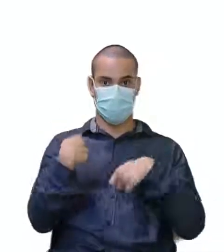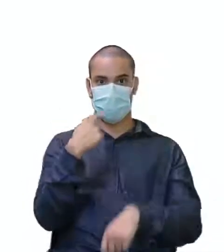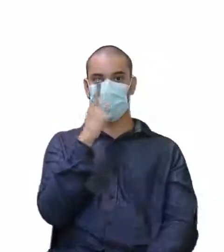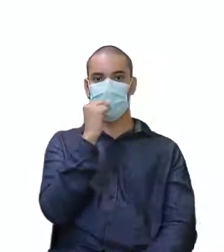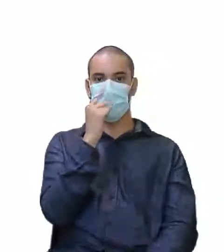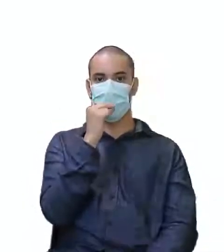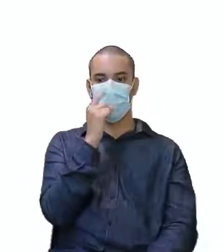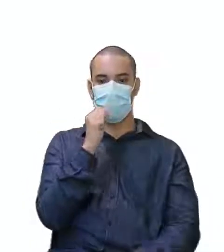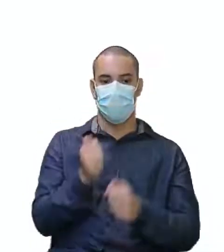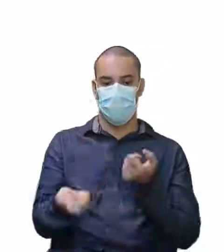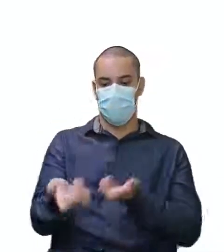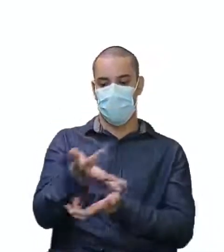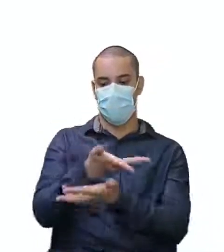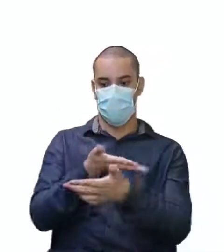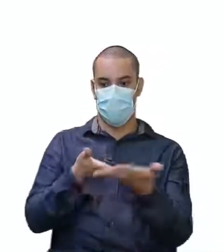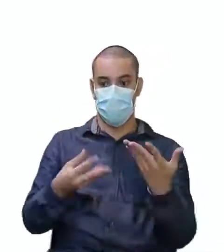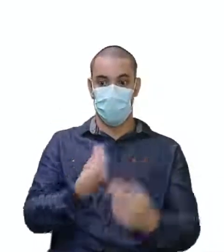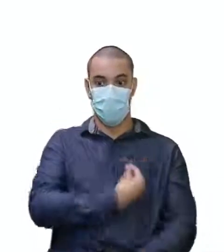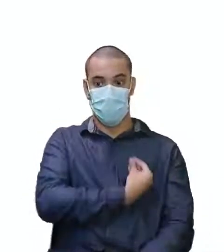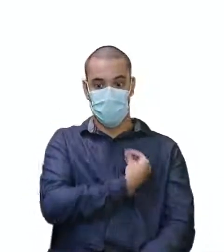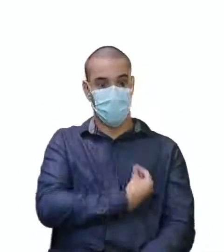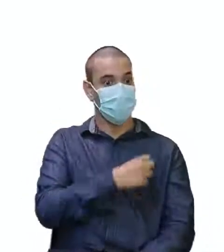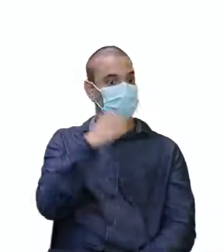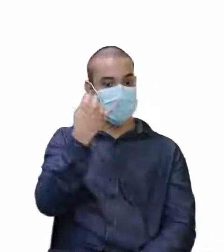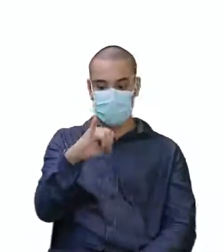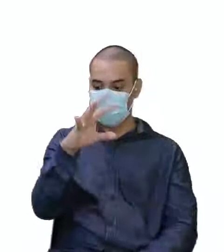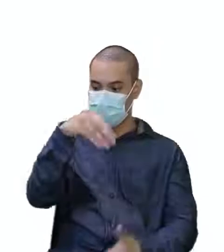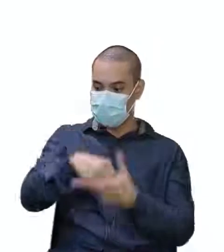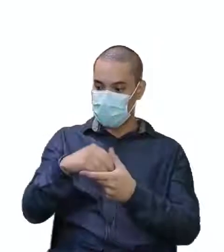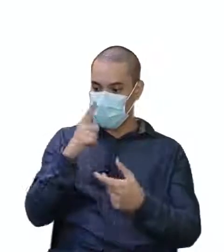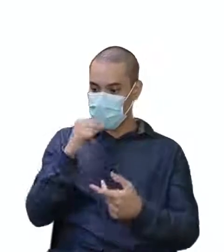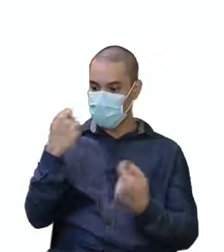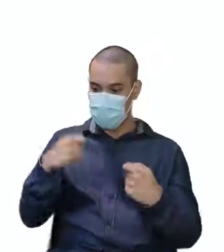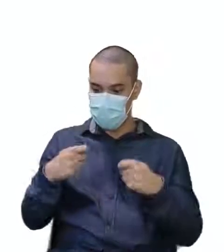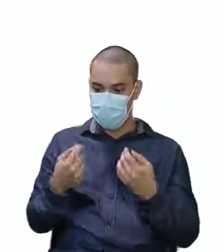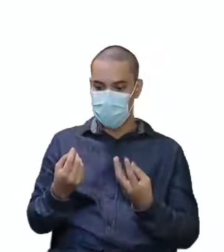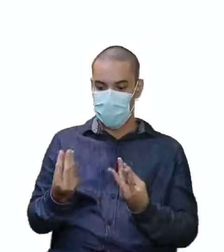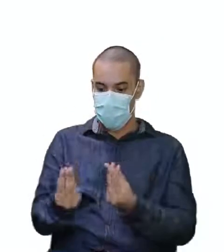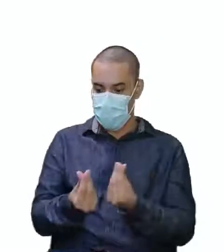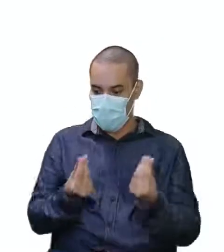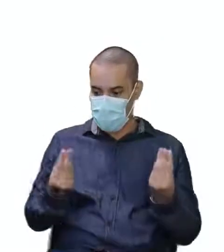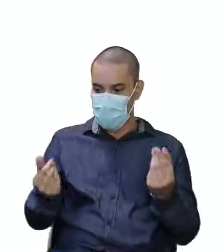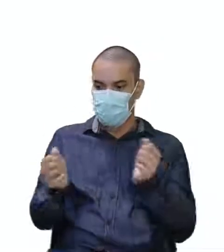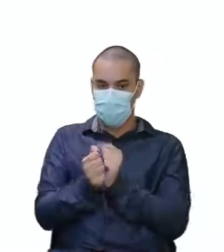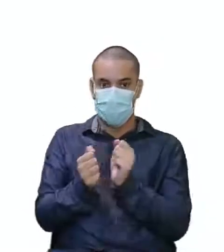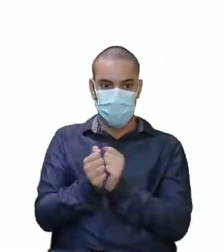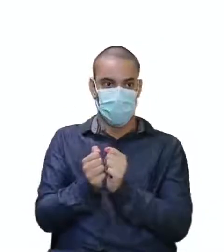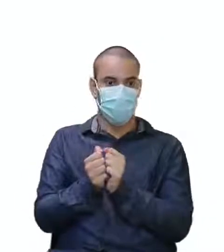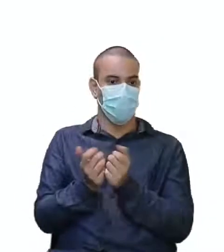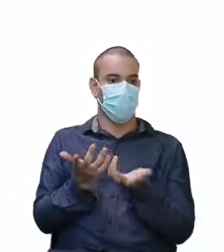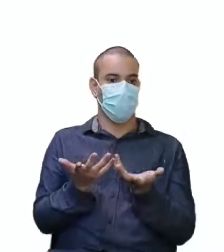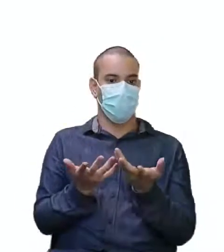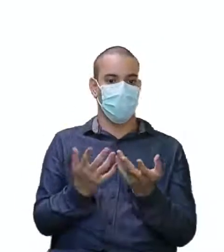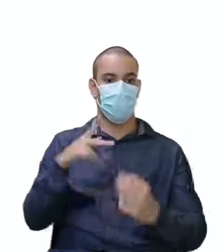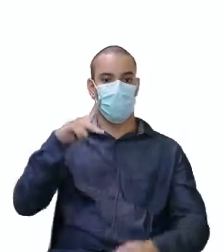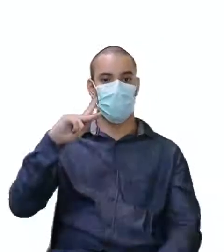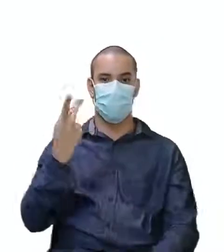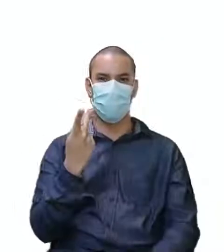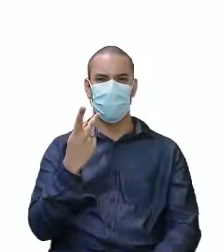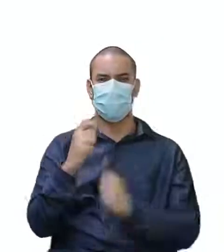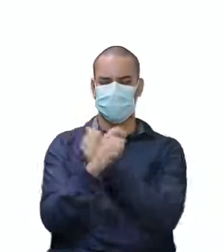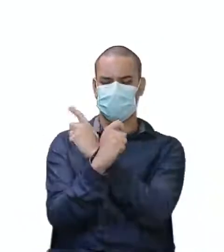de umidade para sobreviver. Quando eles não estão dentro da água, eles têm que estar no ambiente úmido, né? pH muito